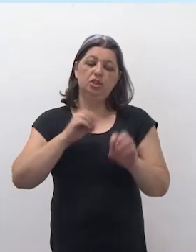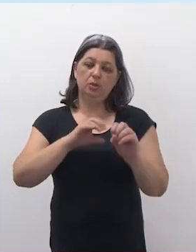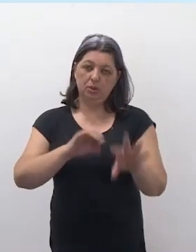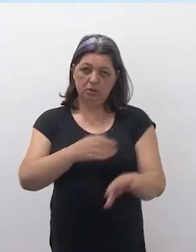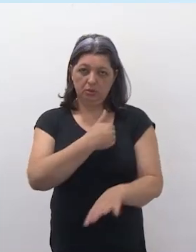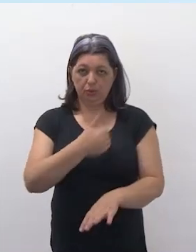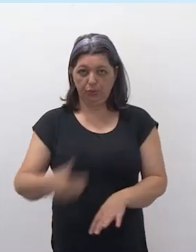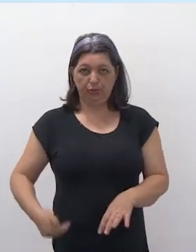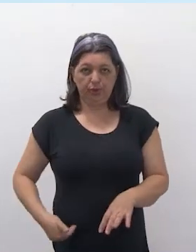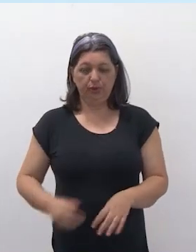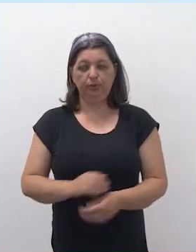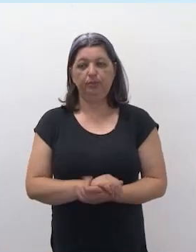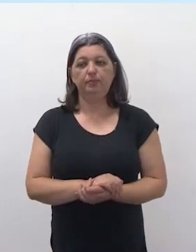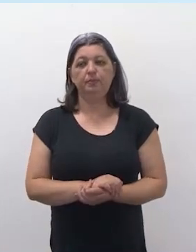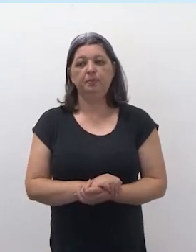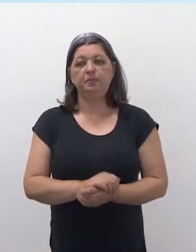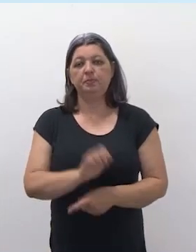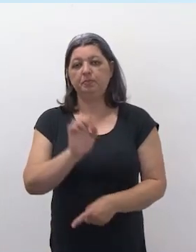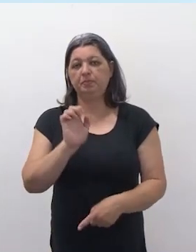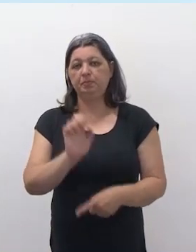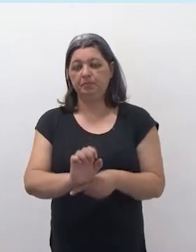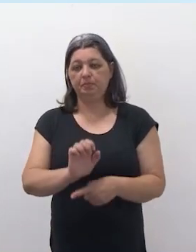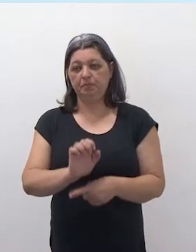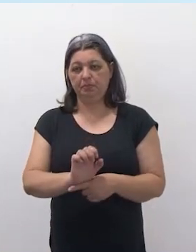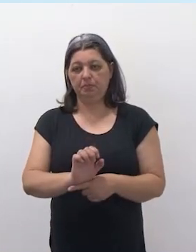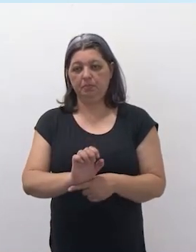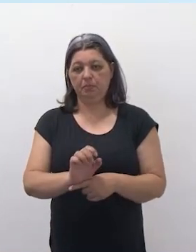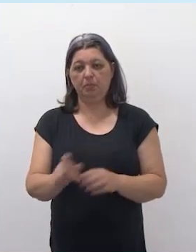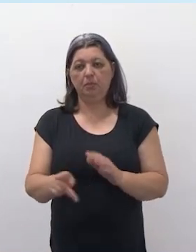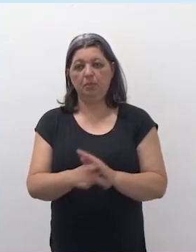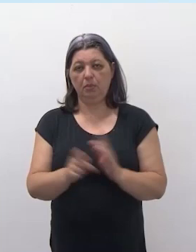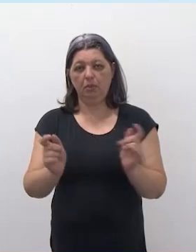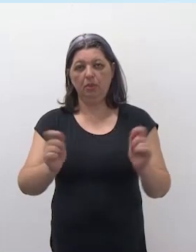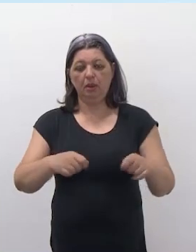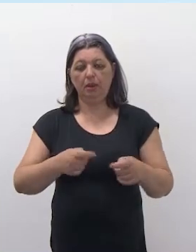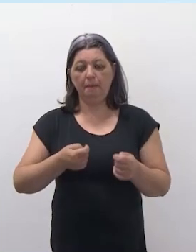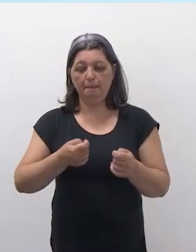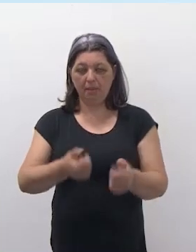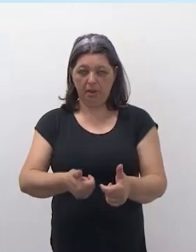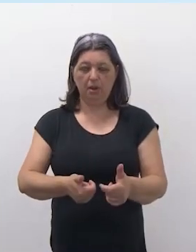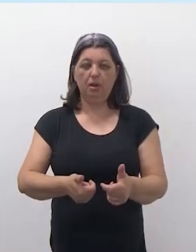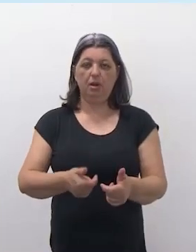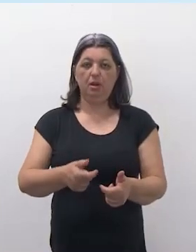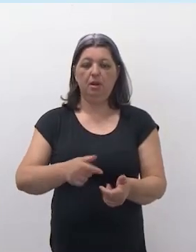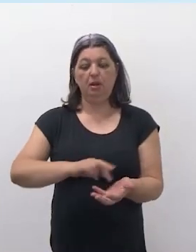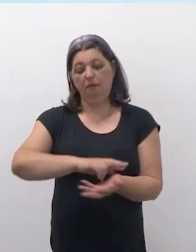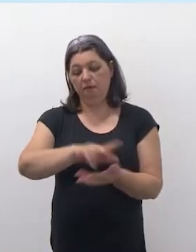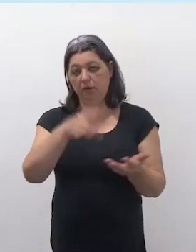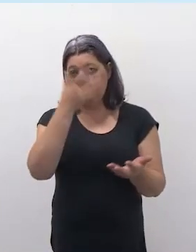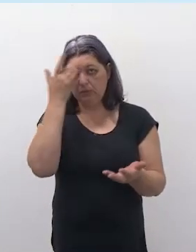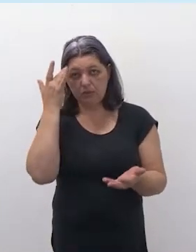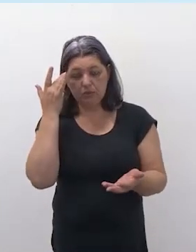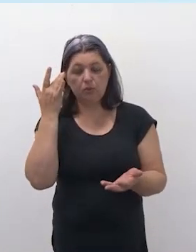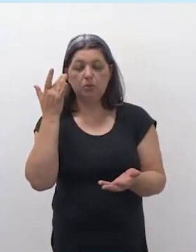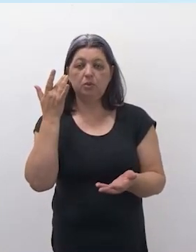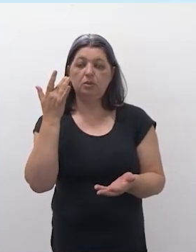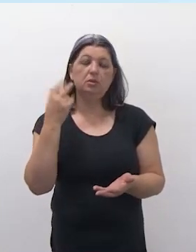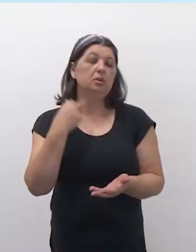Estado dê provimento a várias necessidades das pessoas que muitas vezes não podem por si